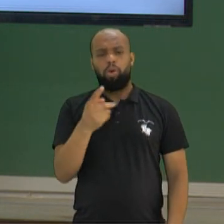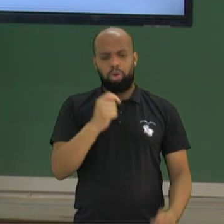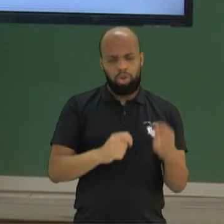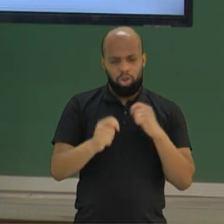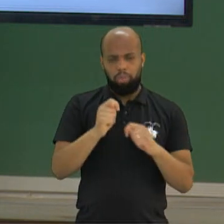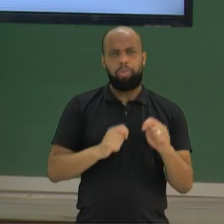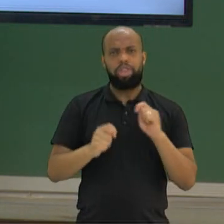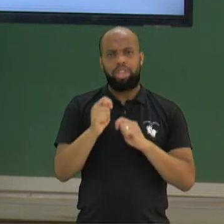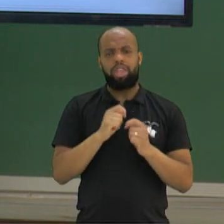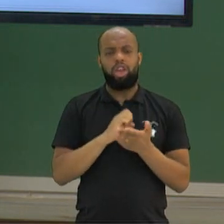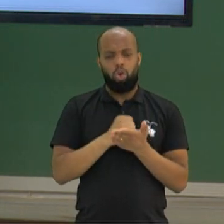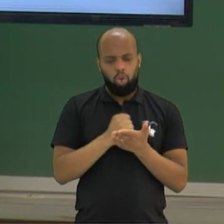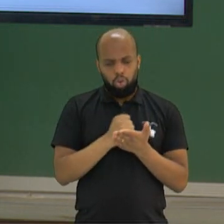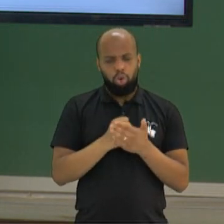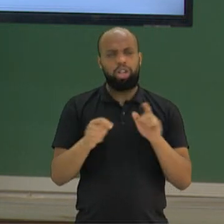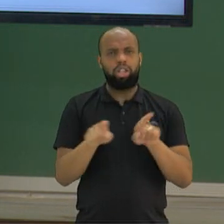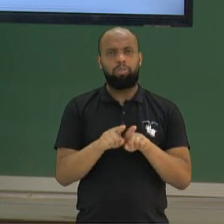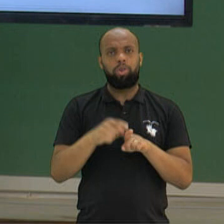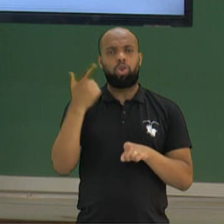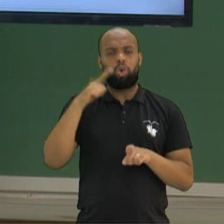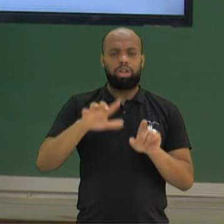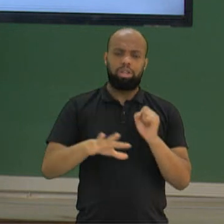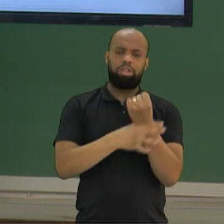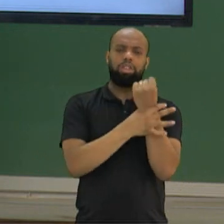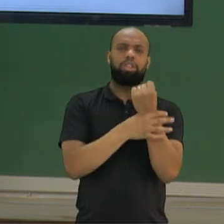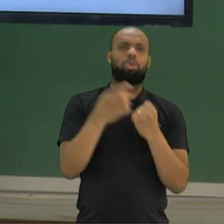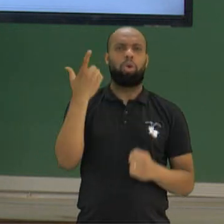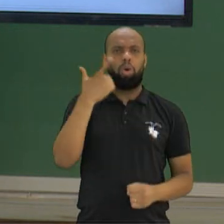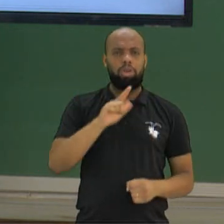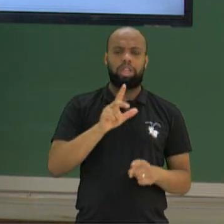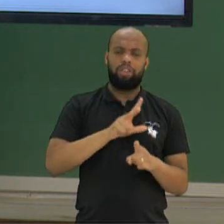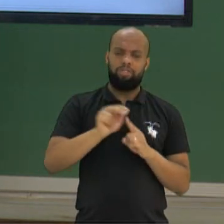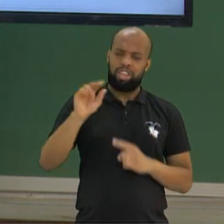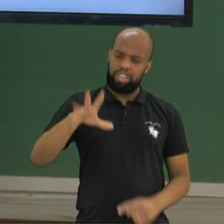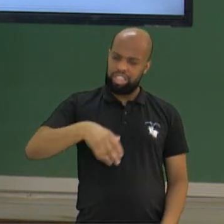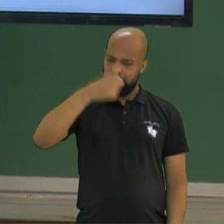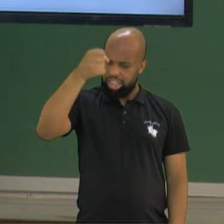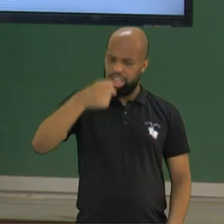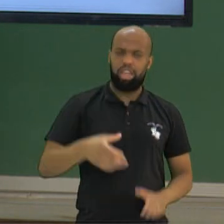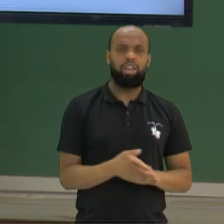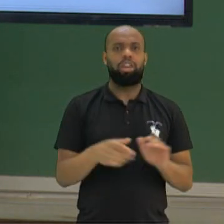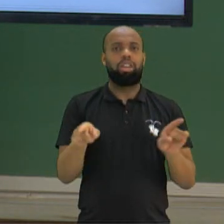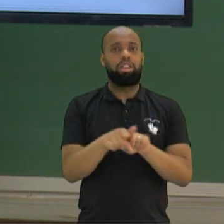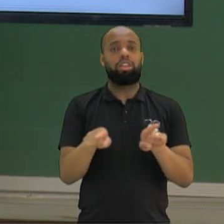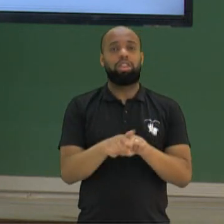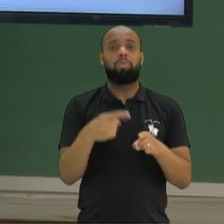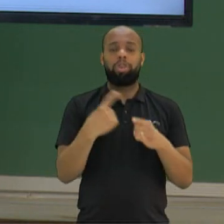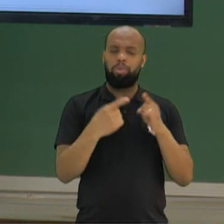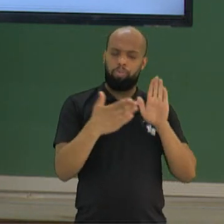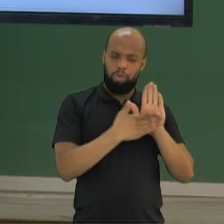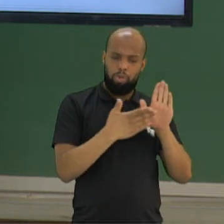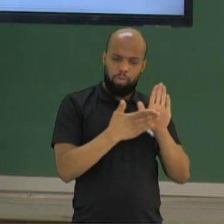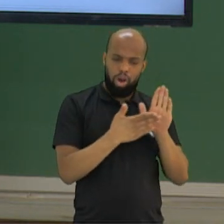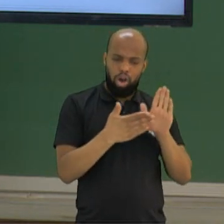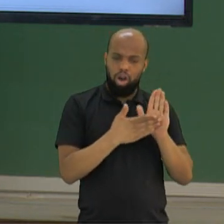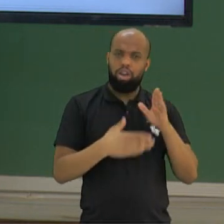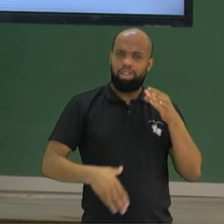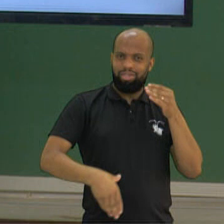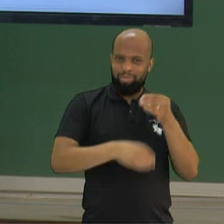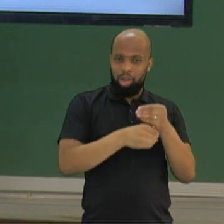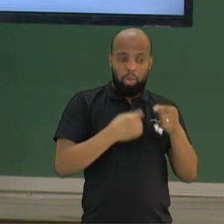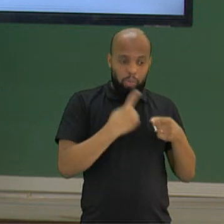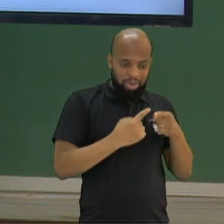controle inflacionário, garante a sua reeleição. Lembram que ele havia aprovado, né, proposto uma emenda constitucional e havia sido